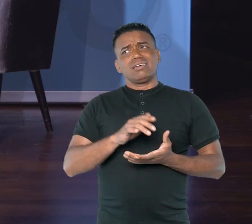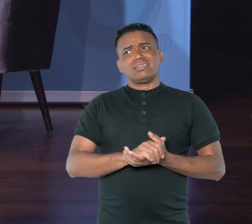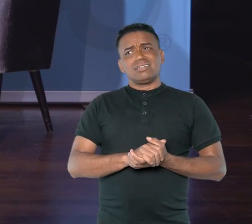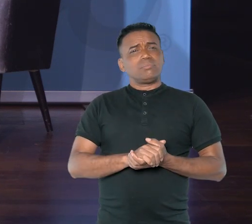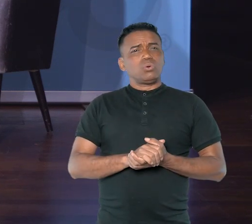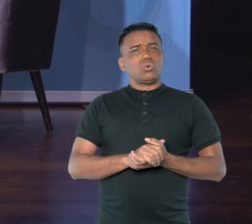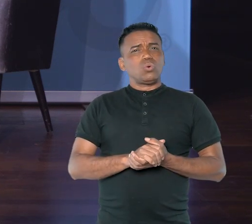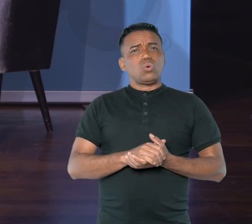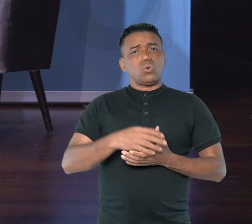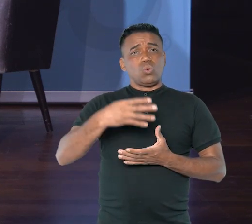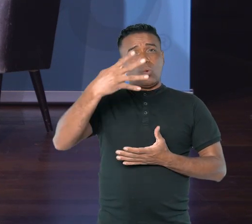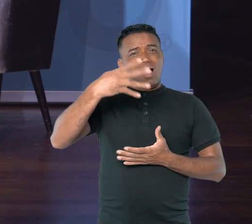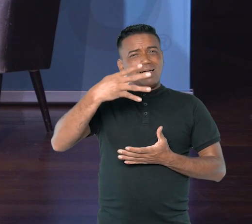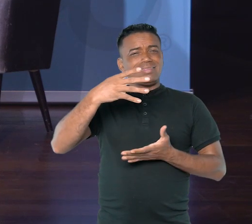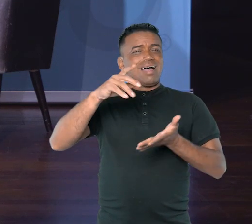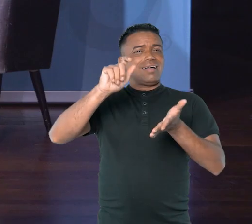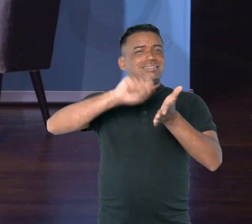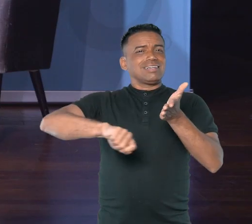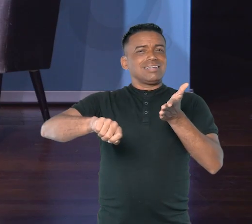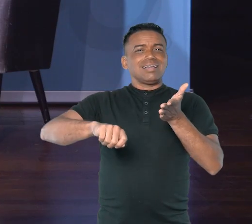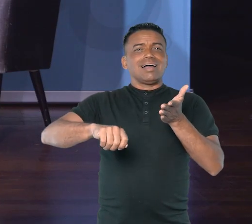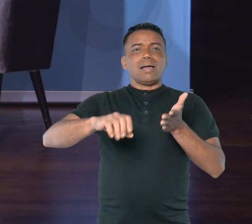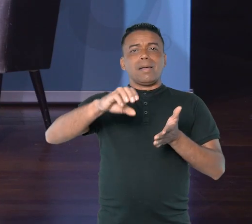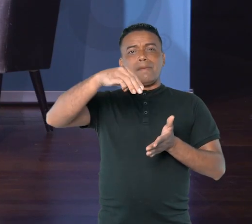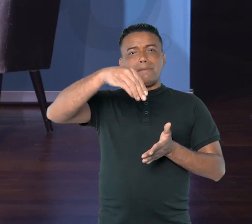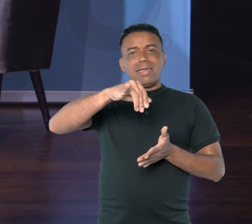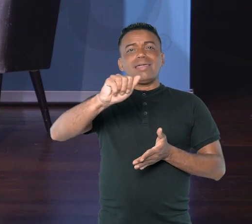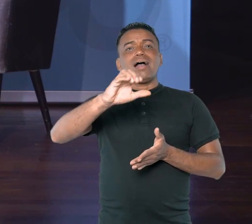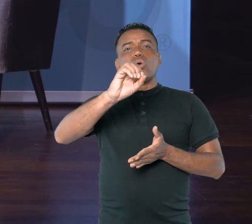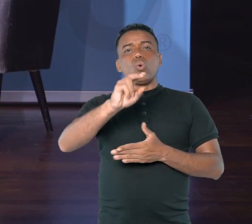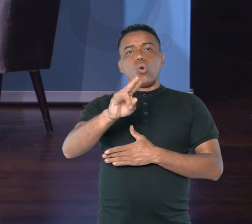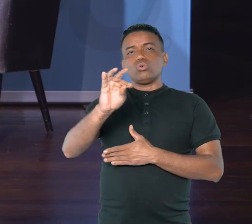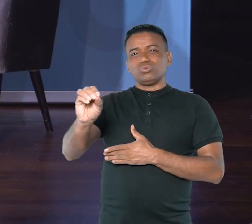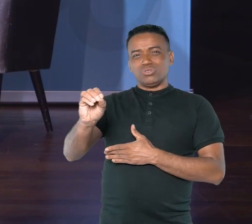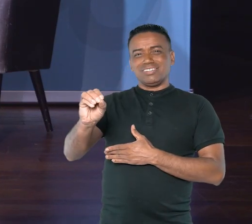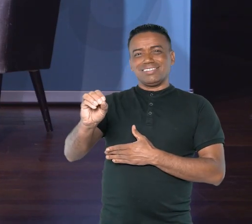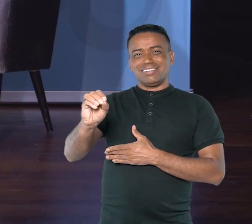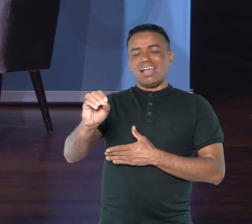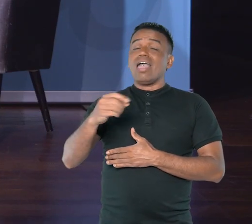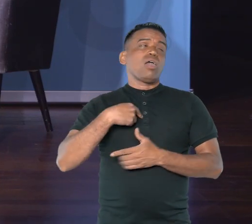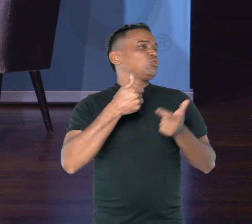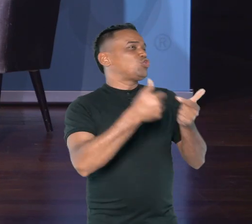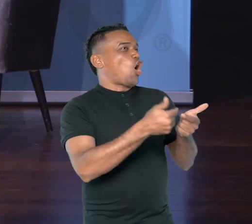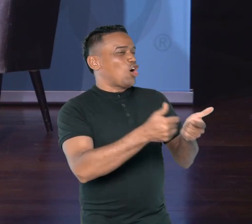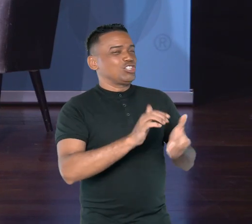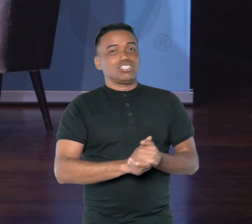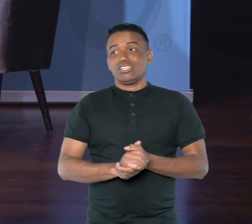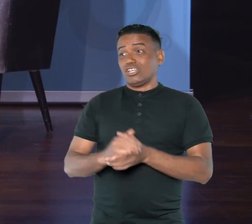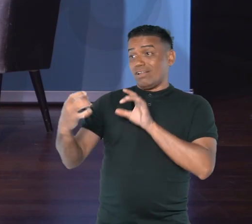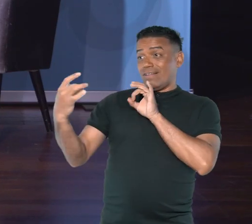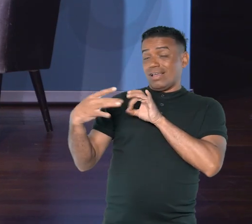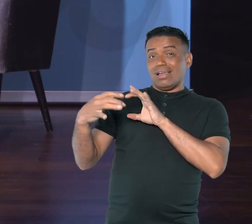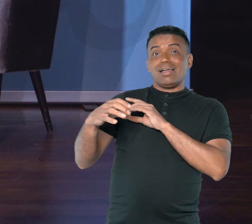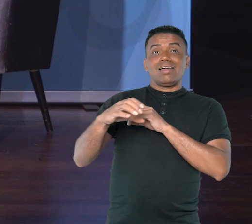capa assinada por Mia Couto, né? Sou garota de sorte. de receber um retorno do